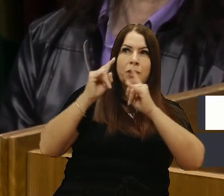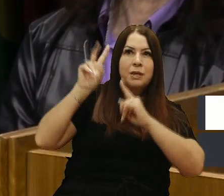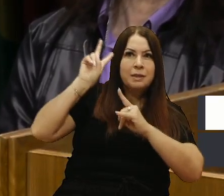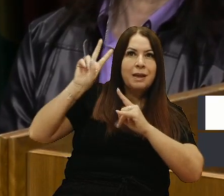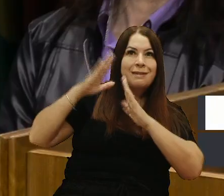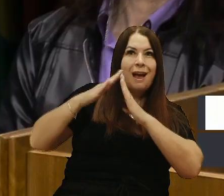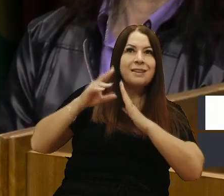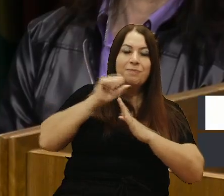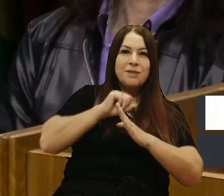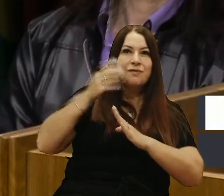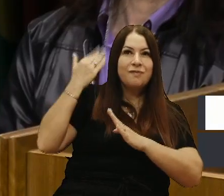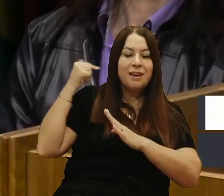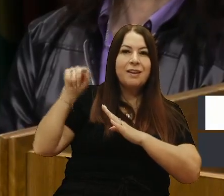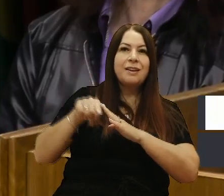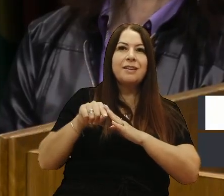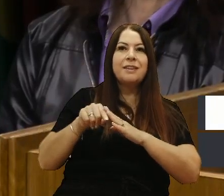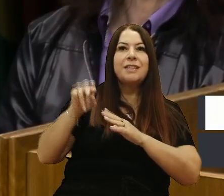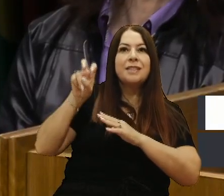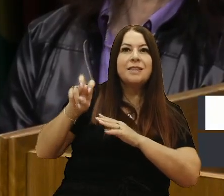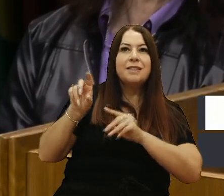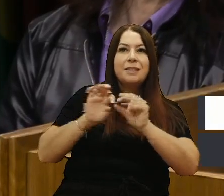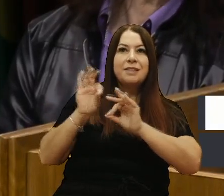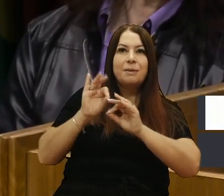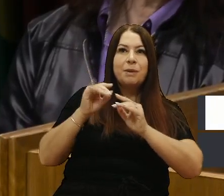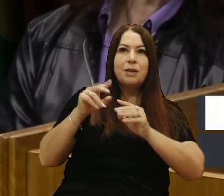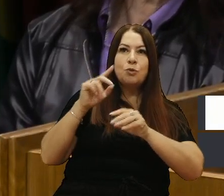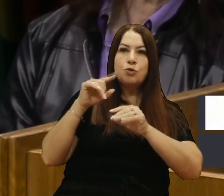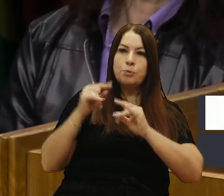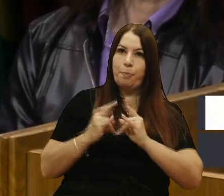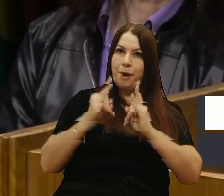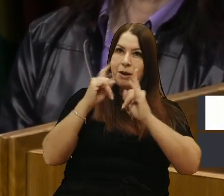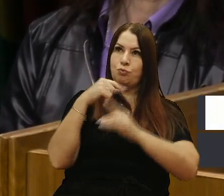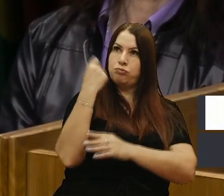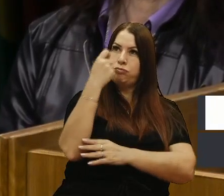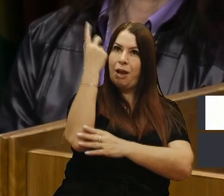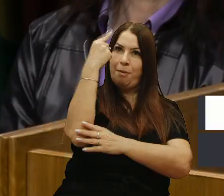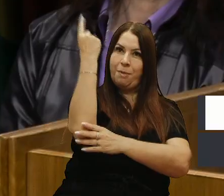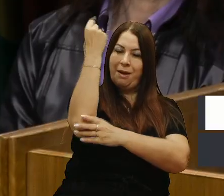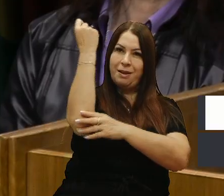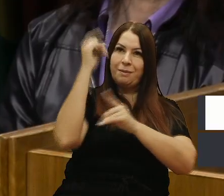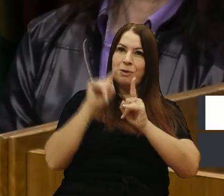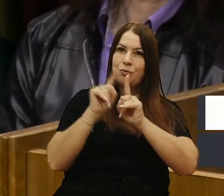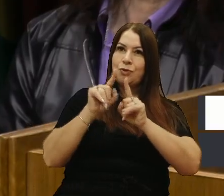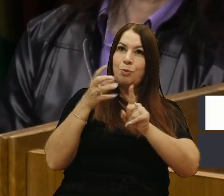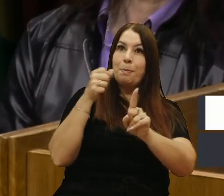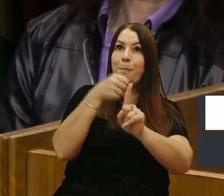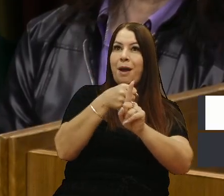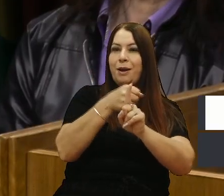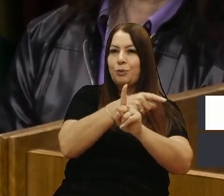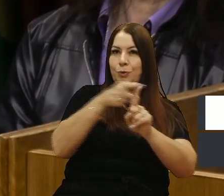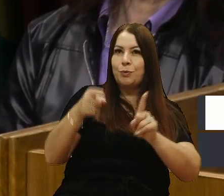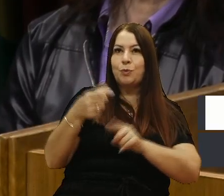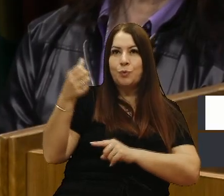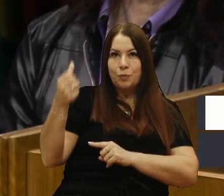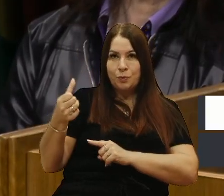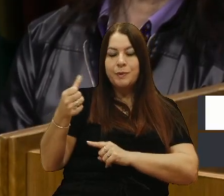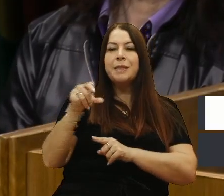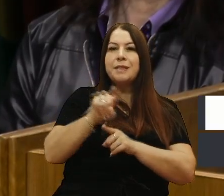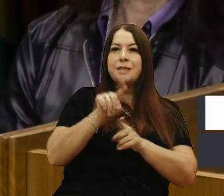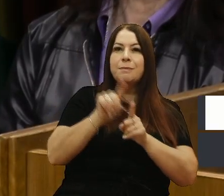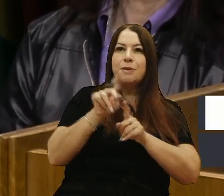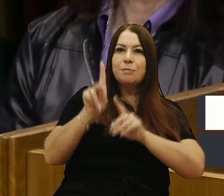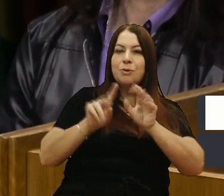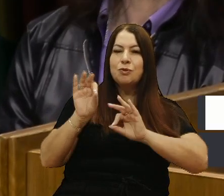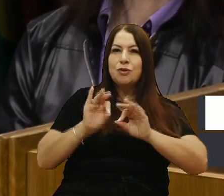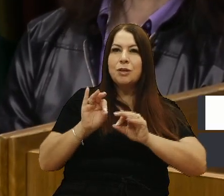históricas. No ateliê 5, a discussão da edificação em altura e o impacto que ela gera no ambiente urbano. No ateliê 6, projetos